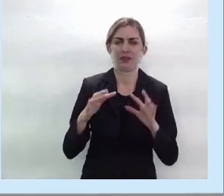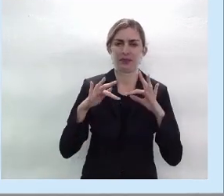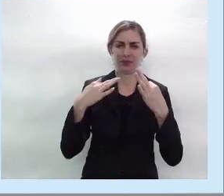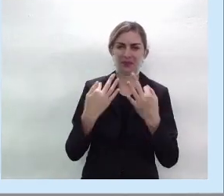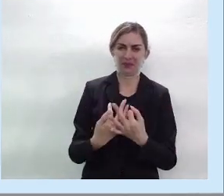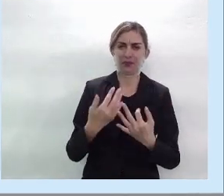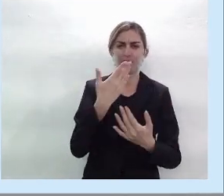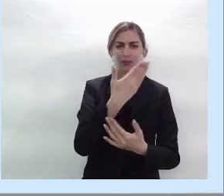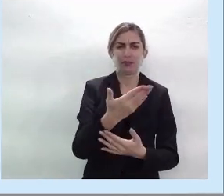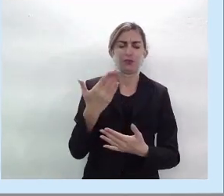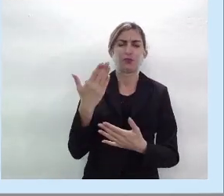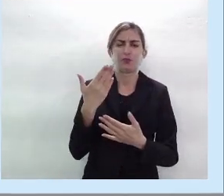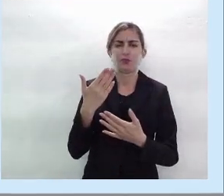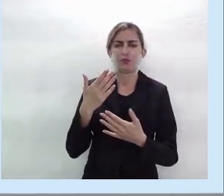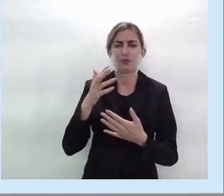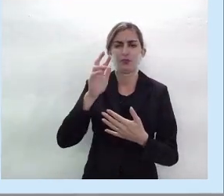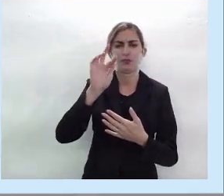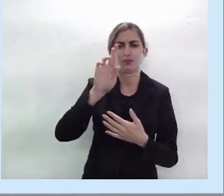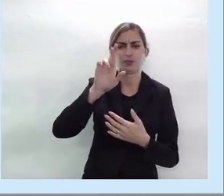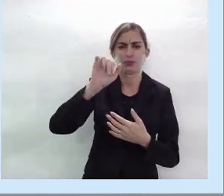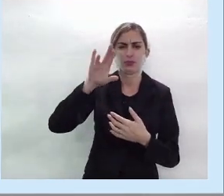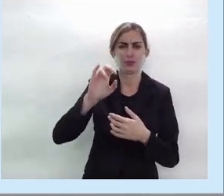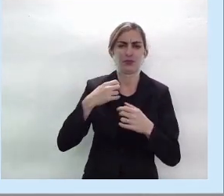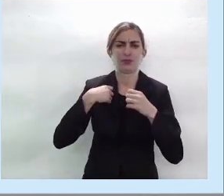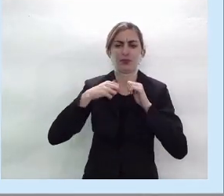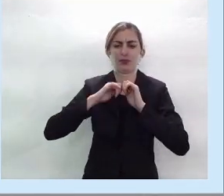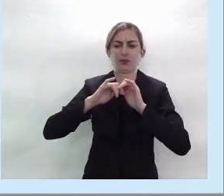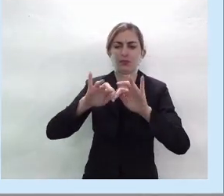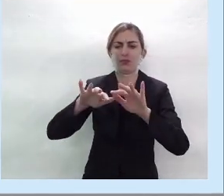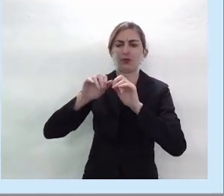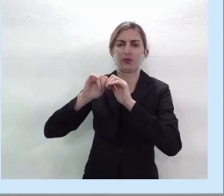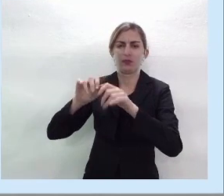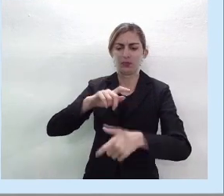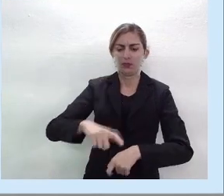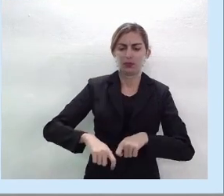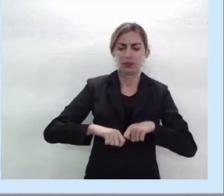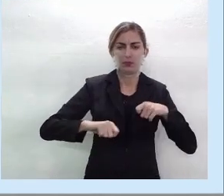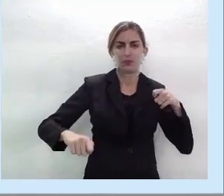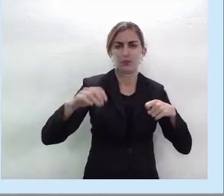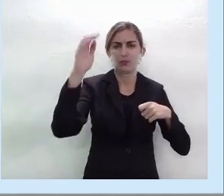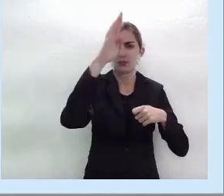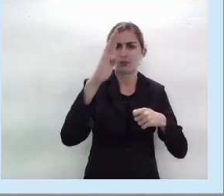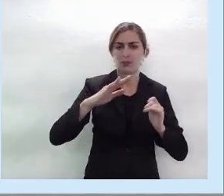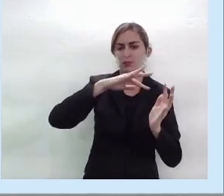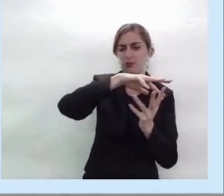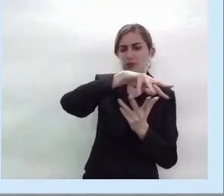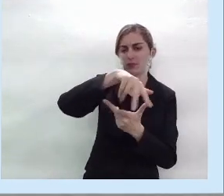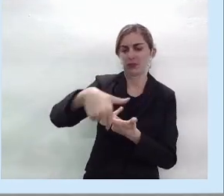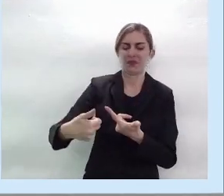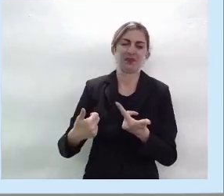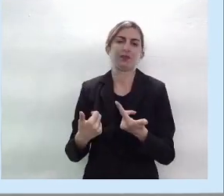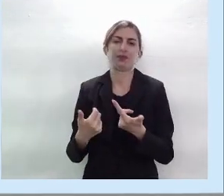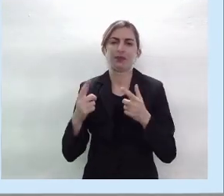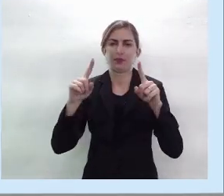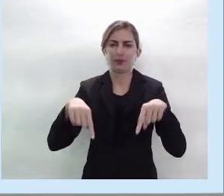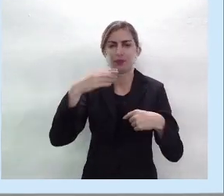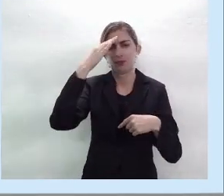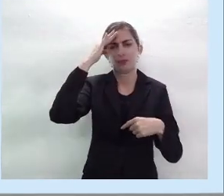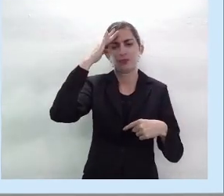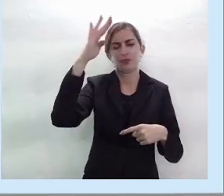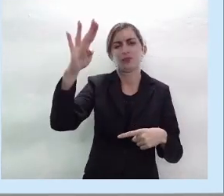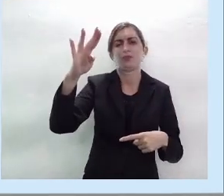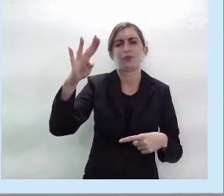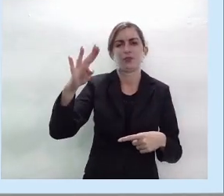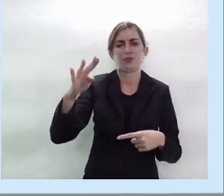assim, da família Gracie foi justamente divulgar, disseminar o jiu-jitsu brasileiro pelo mundo todo. Então, é uma